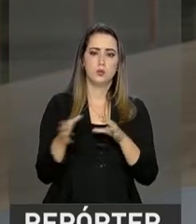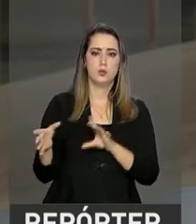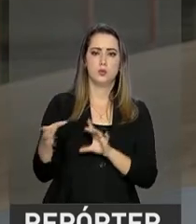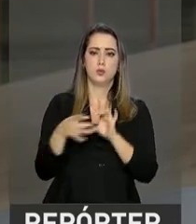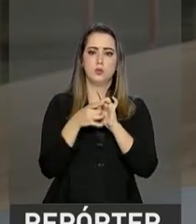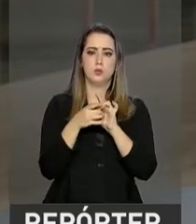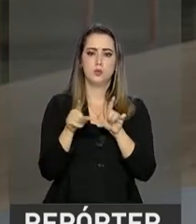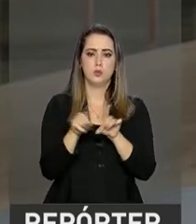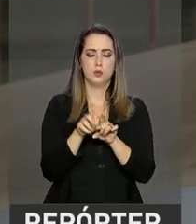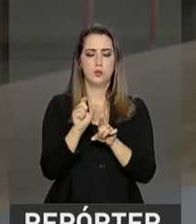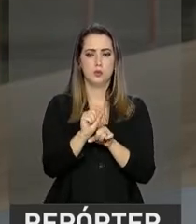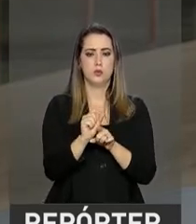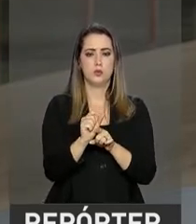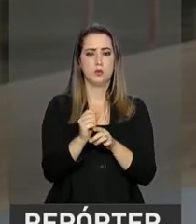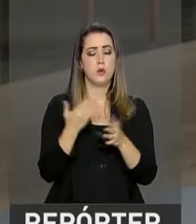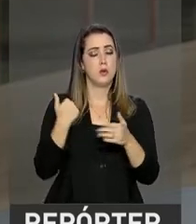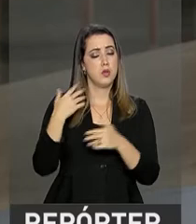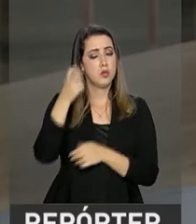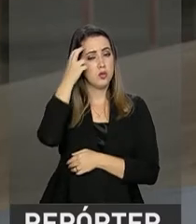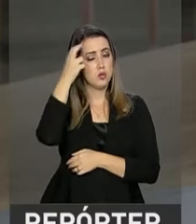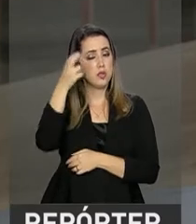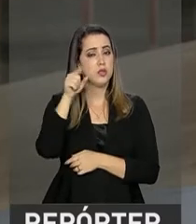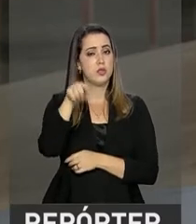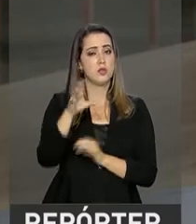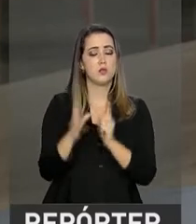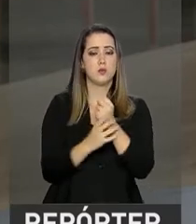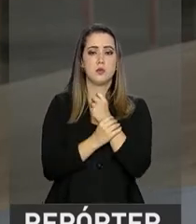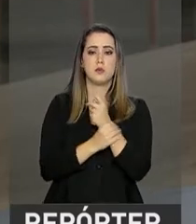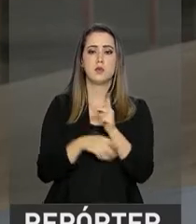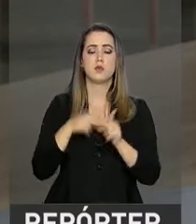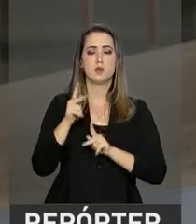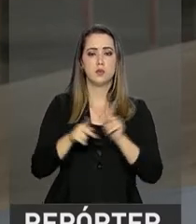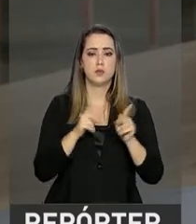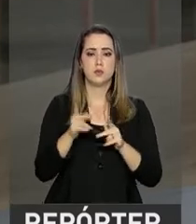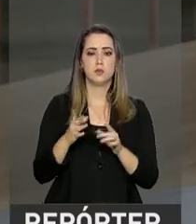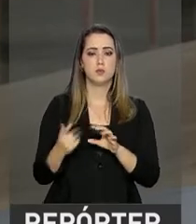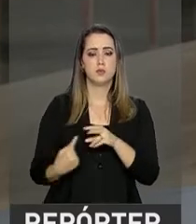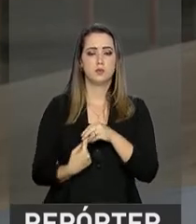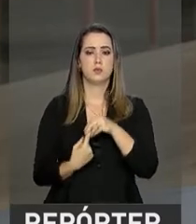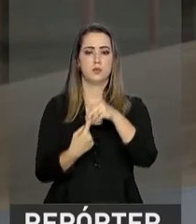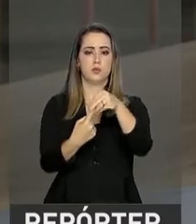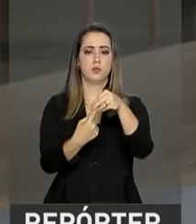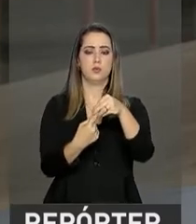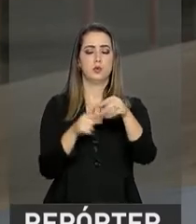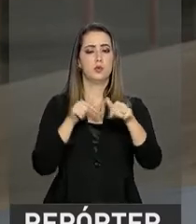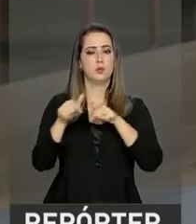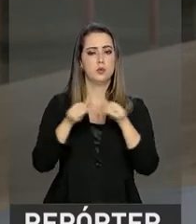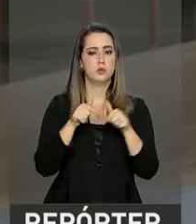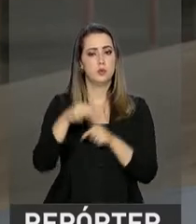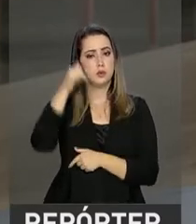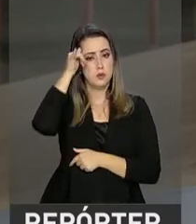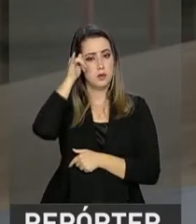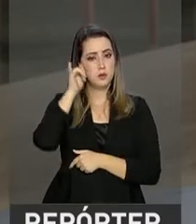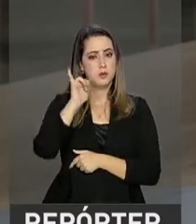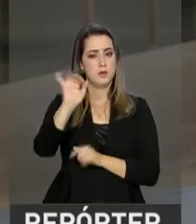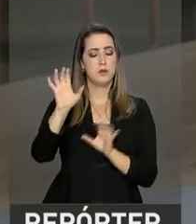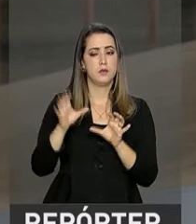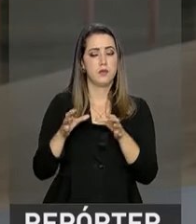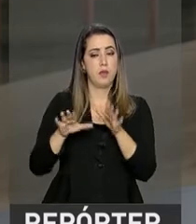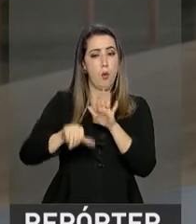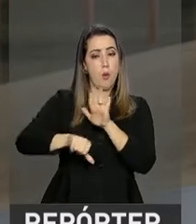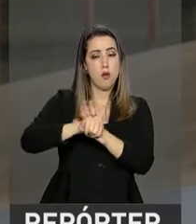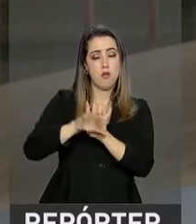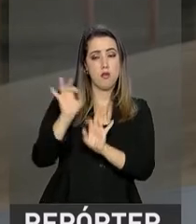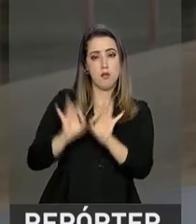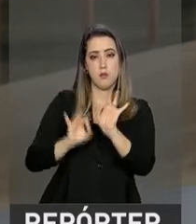integrados de inteligência de segurança pública foi criado para unificar a ação de combate ao crime organizado